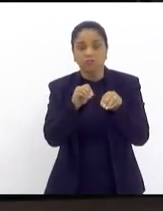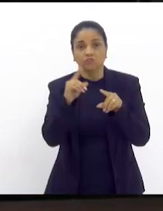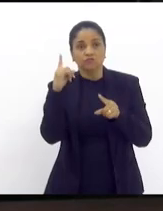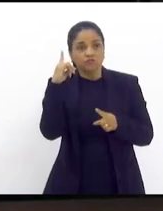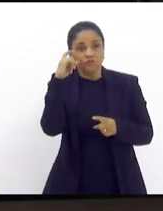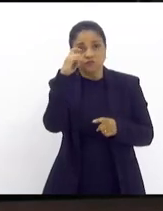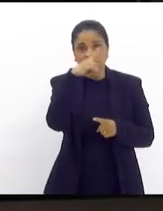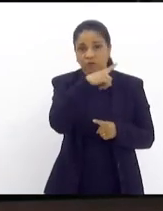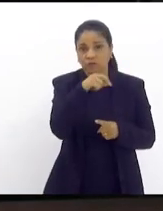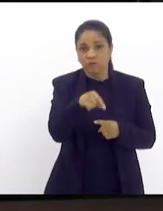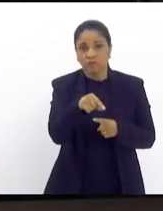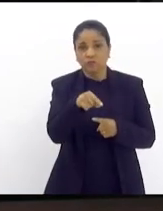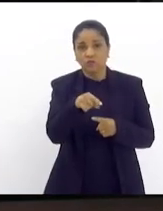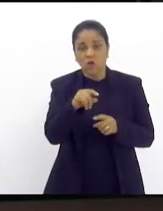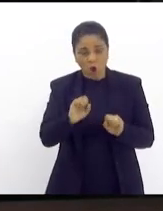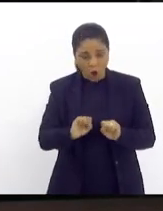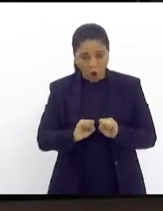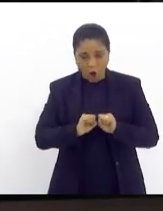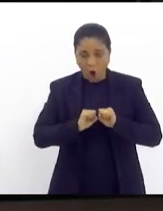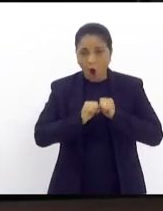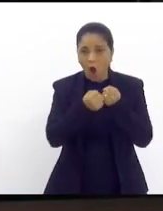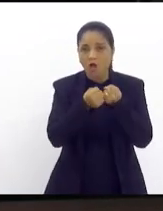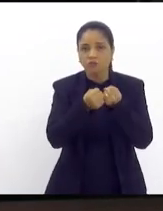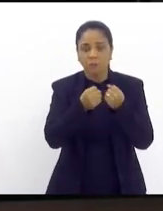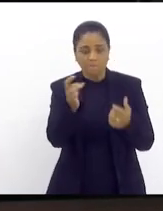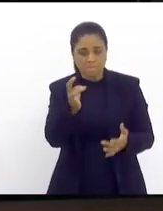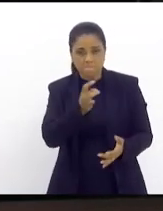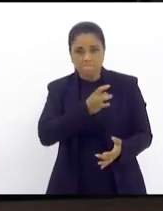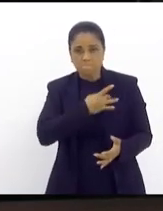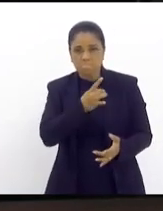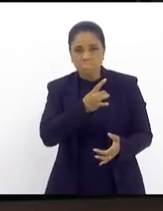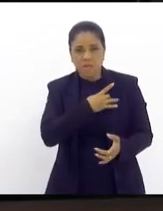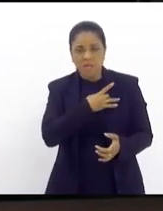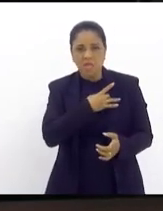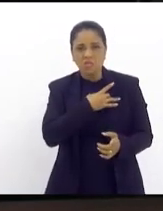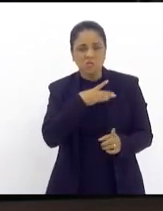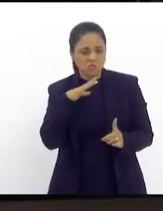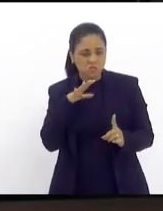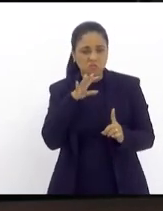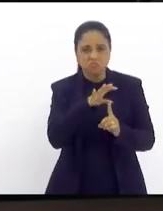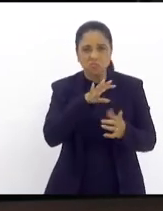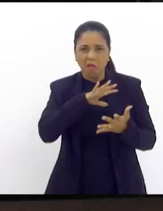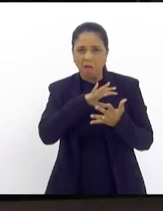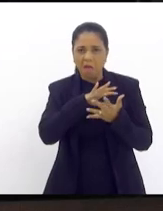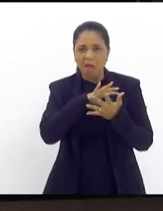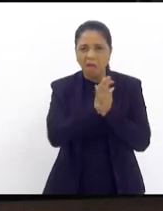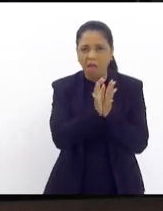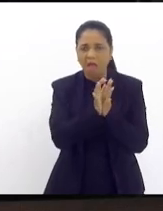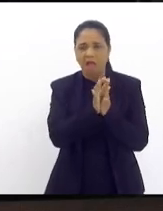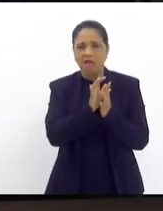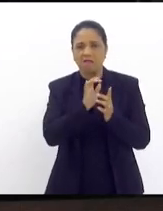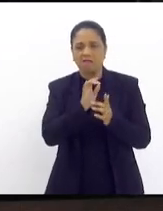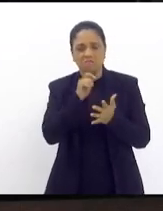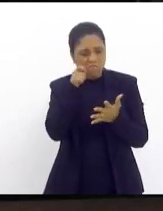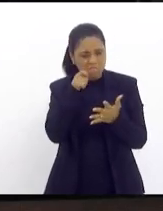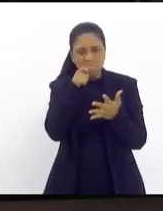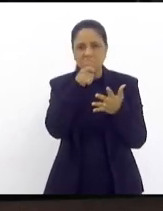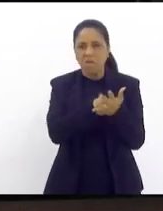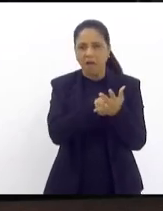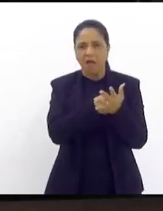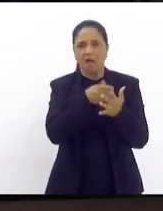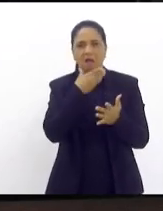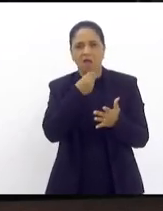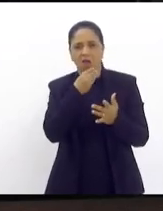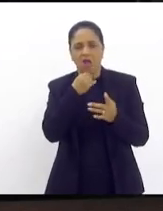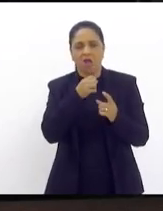de uma lógica do Ódio do medo da intolerância do racismo do machismo e da